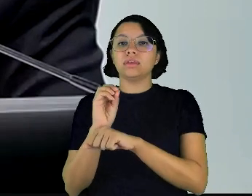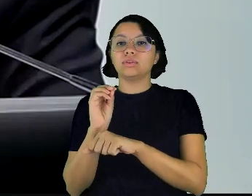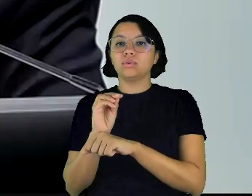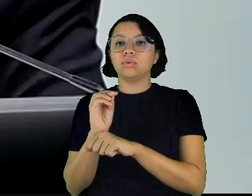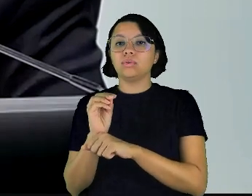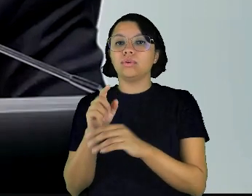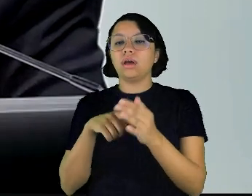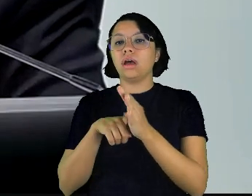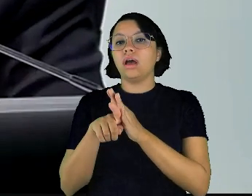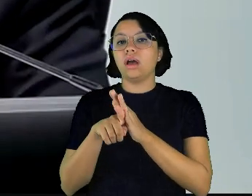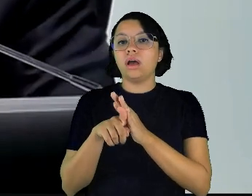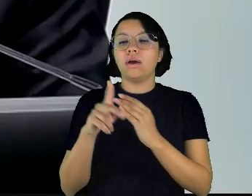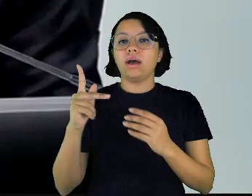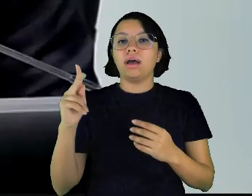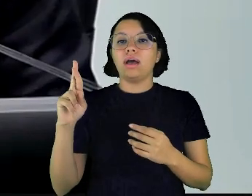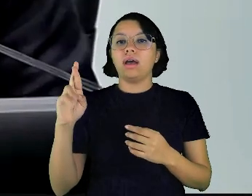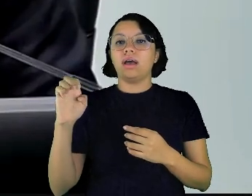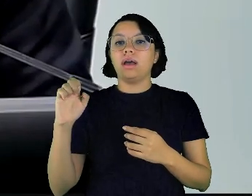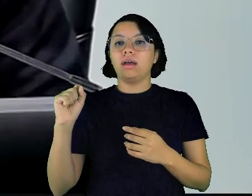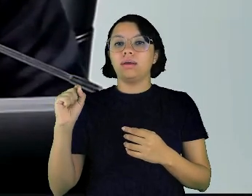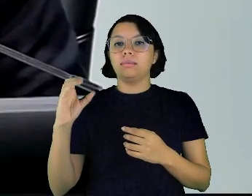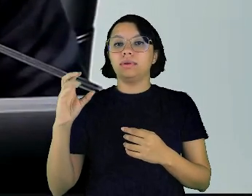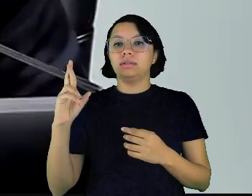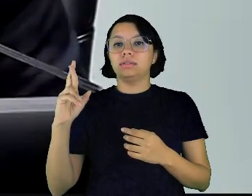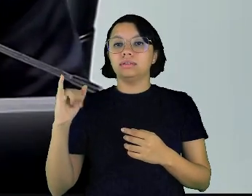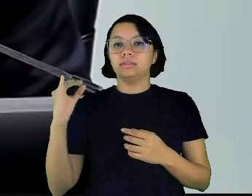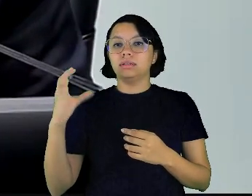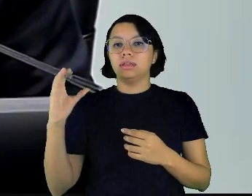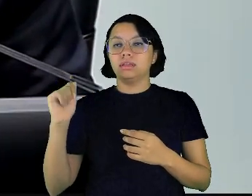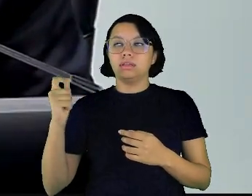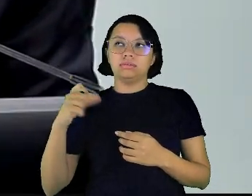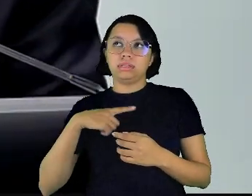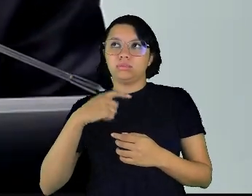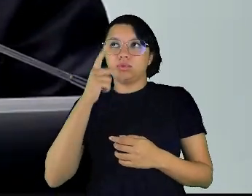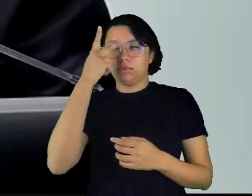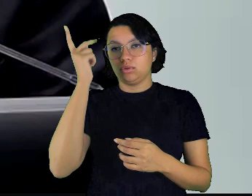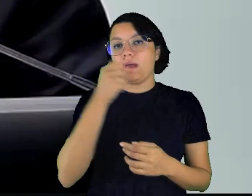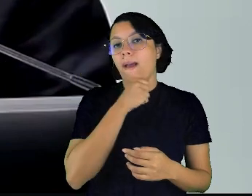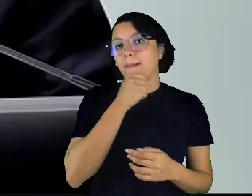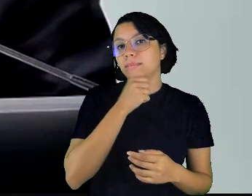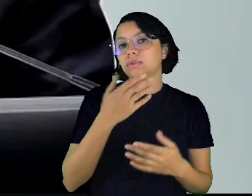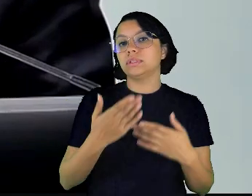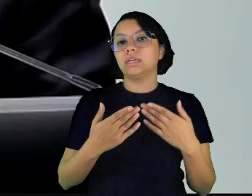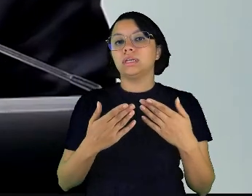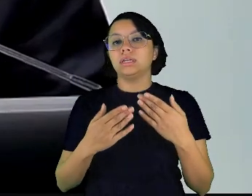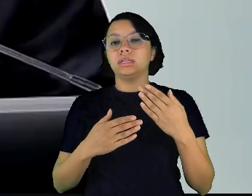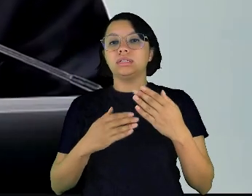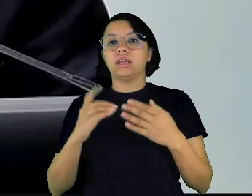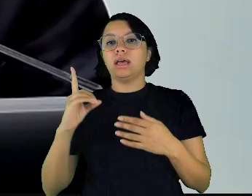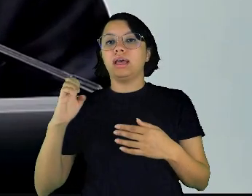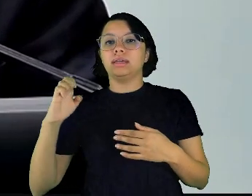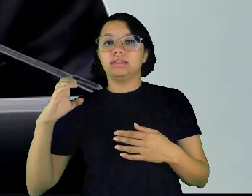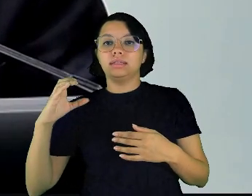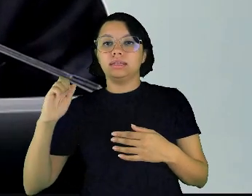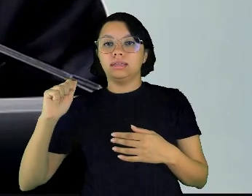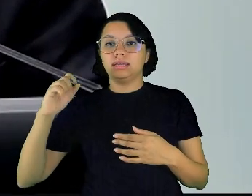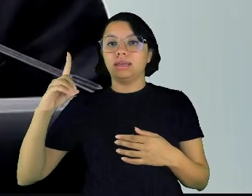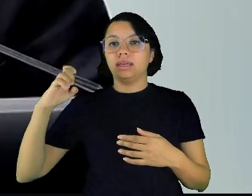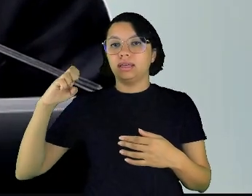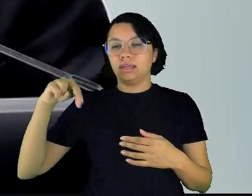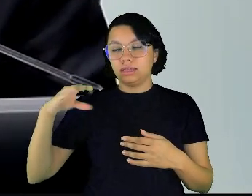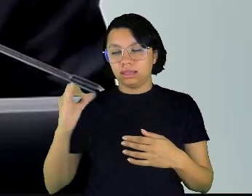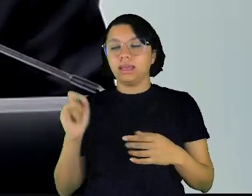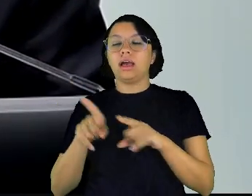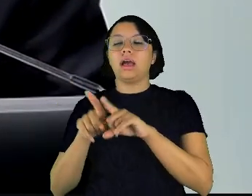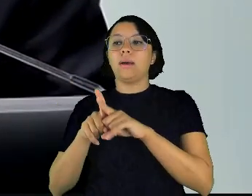prescrição, né? Então, nós temos a pessoa, ela se aposenta, e nós temos prescrição e decadência, né? Então, ela se aposenta e nós